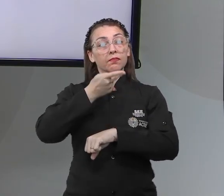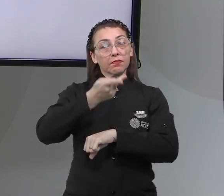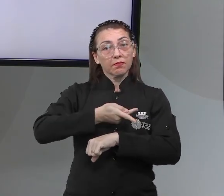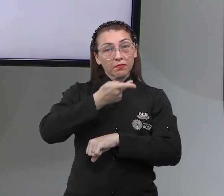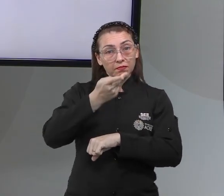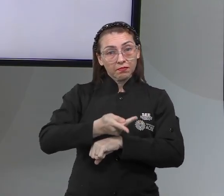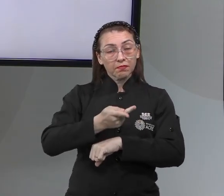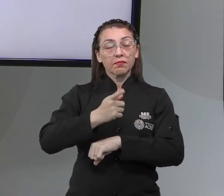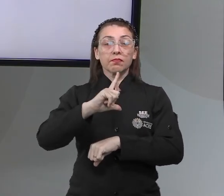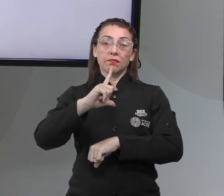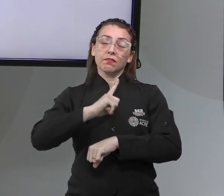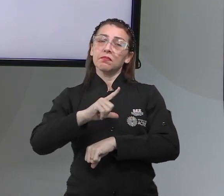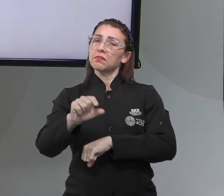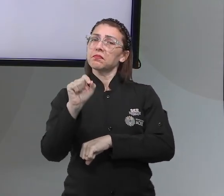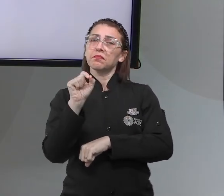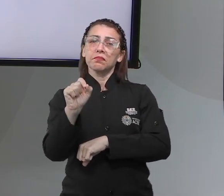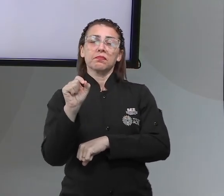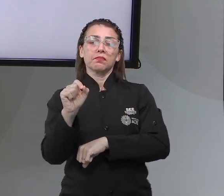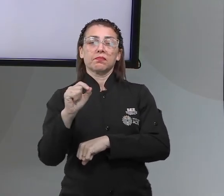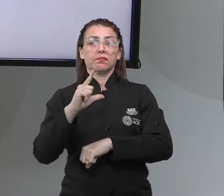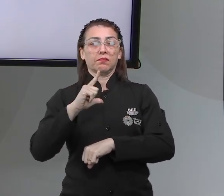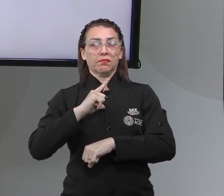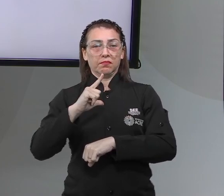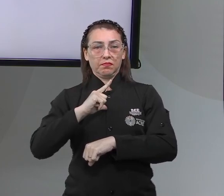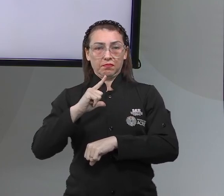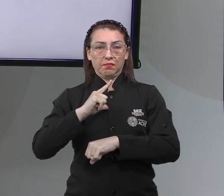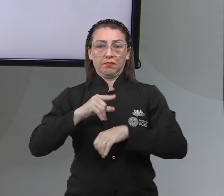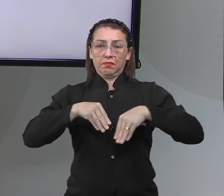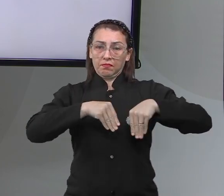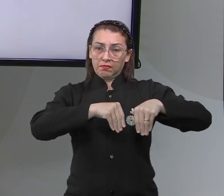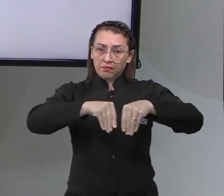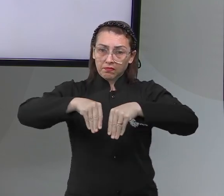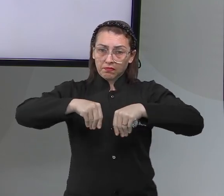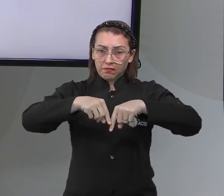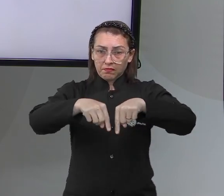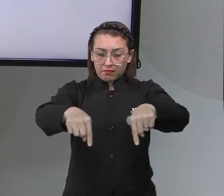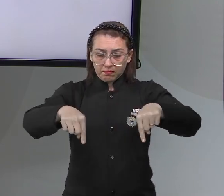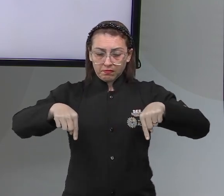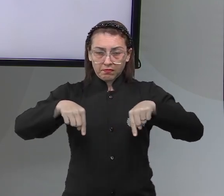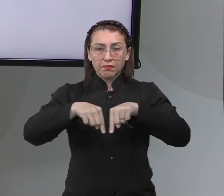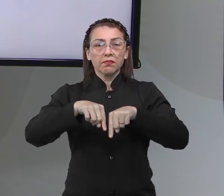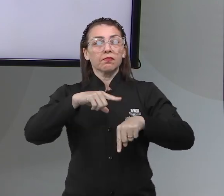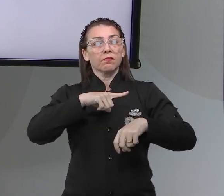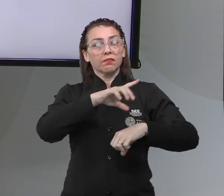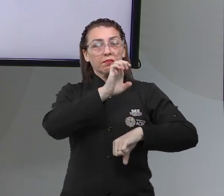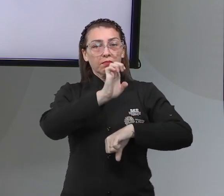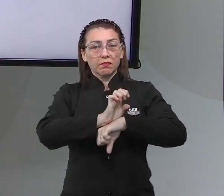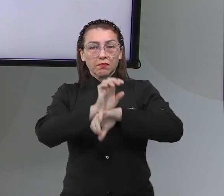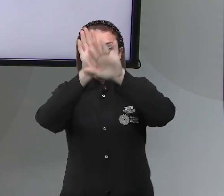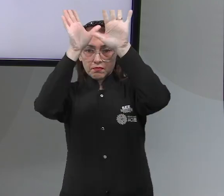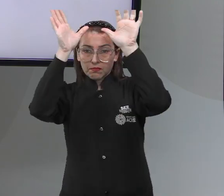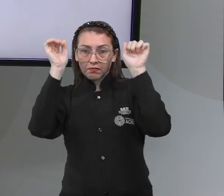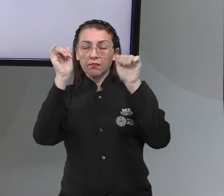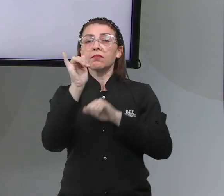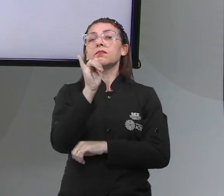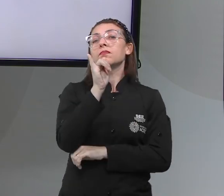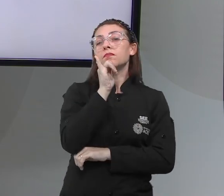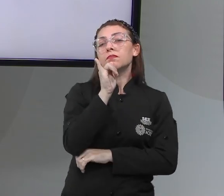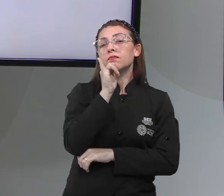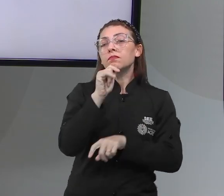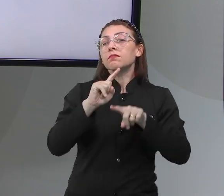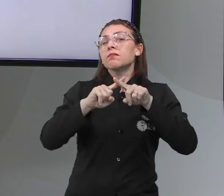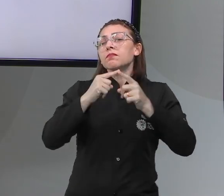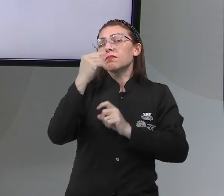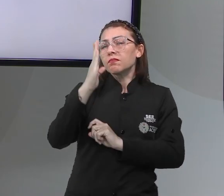mencionamos, ele tem o quê? Ele tem um território. Eu tenho o Estado do Acre, por exemplo, mas